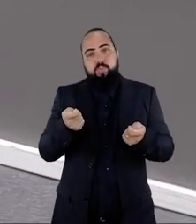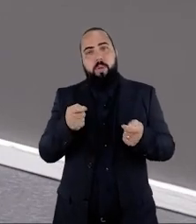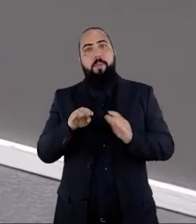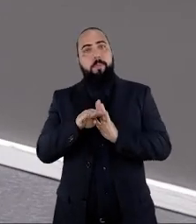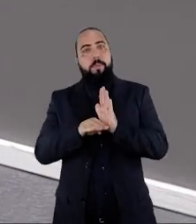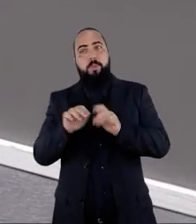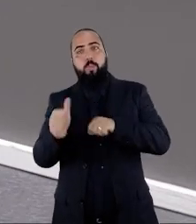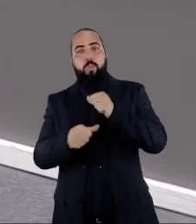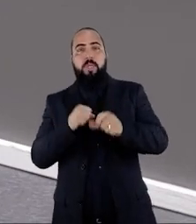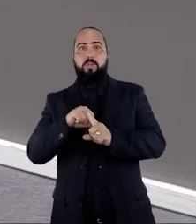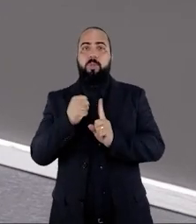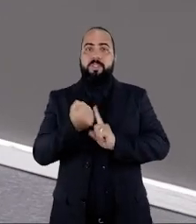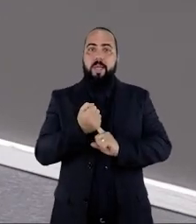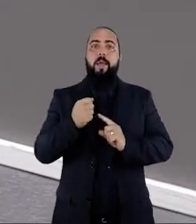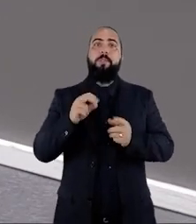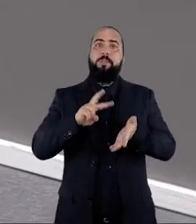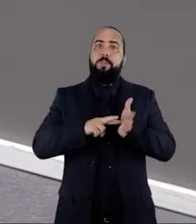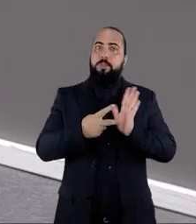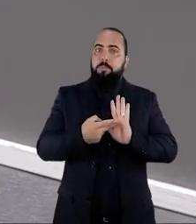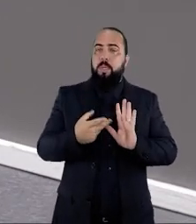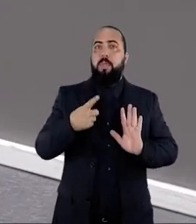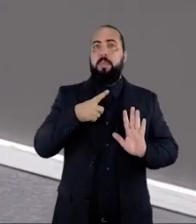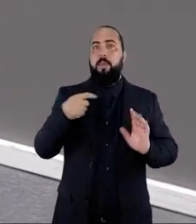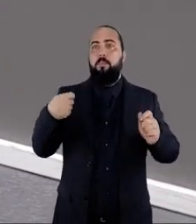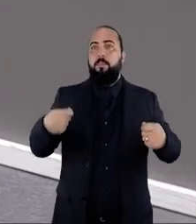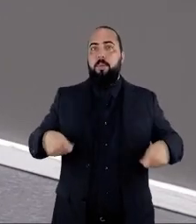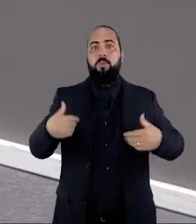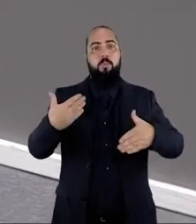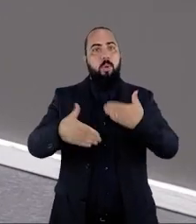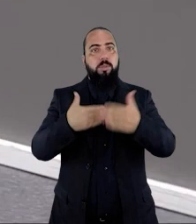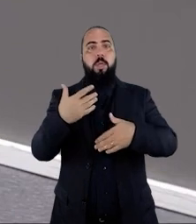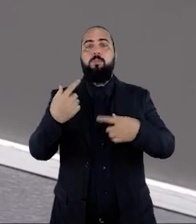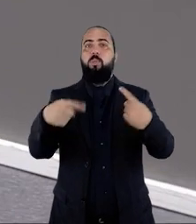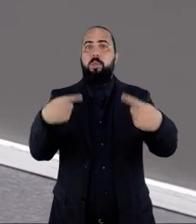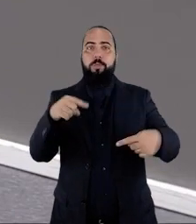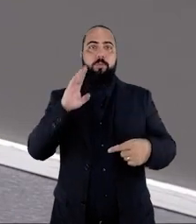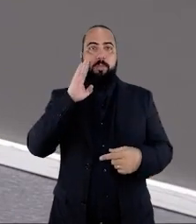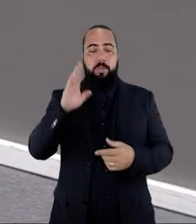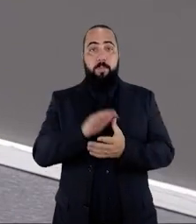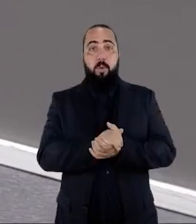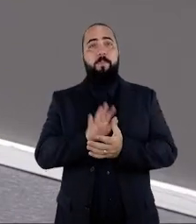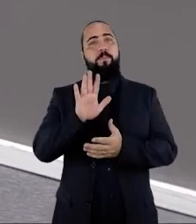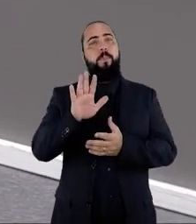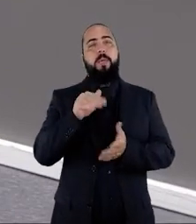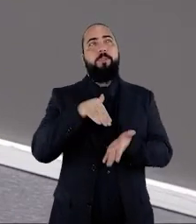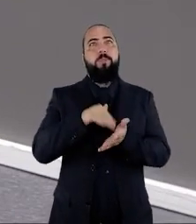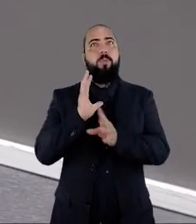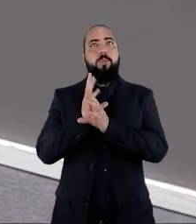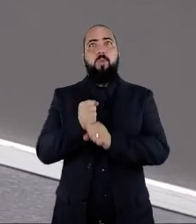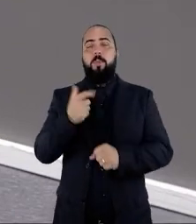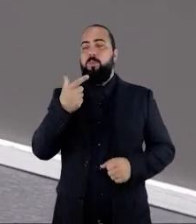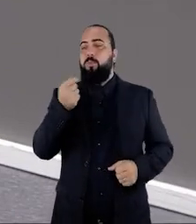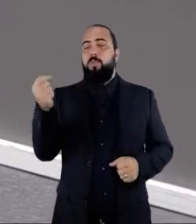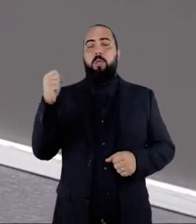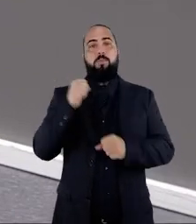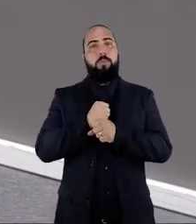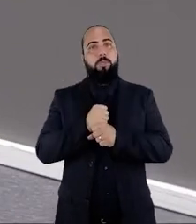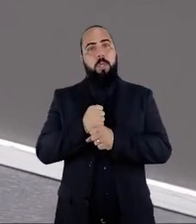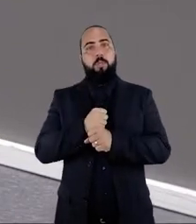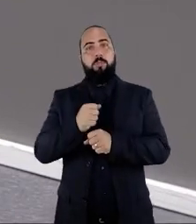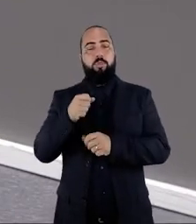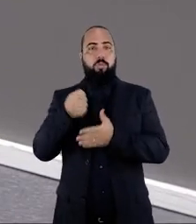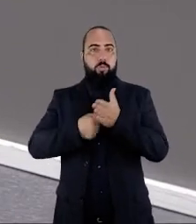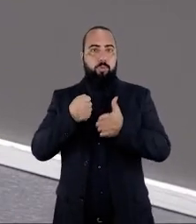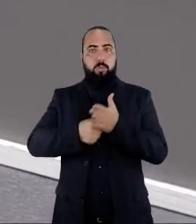que incentivam a introdução de mudanças sociais significativas, impulsionando processos políticos inclusivos. Olhando para esses últimos